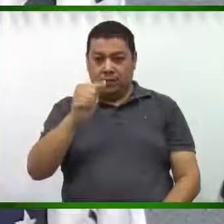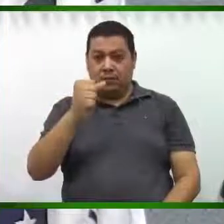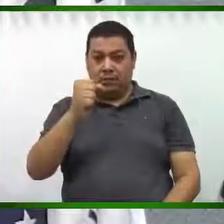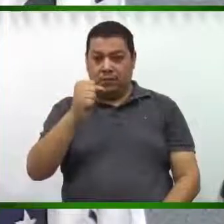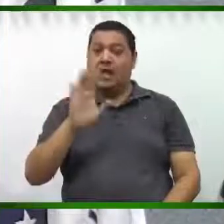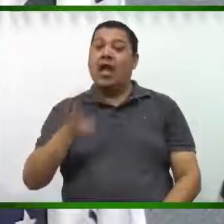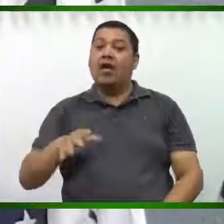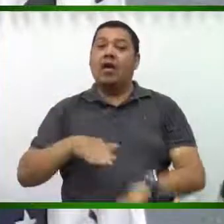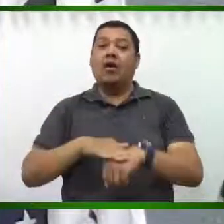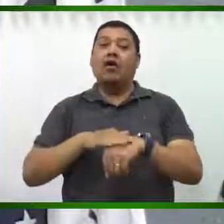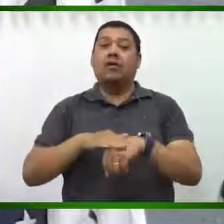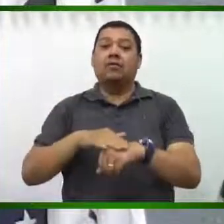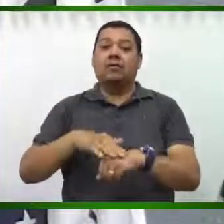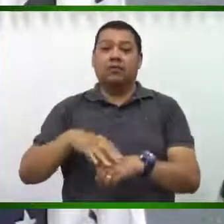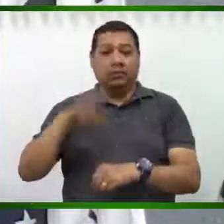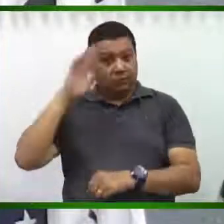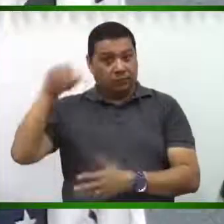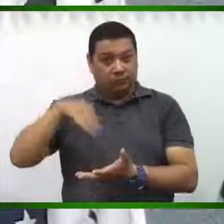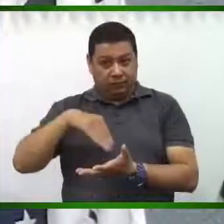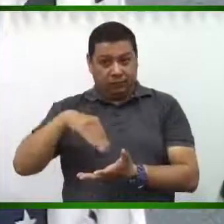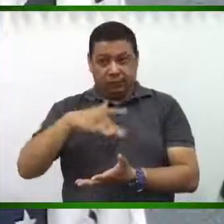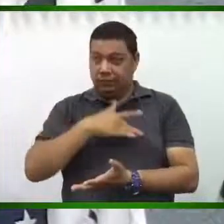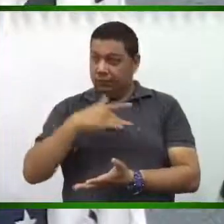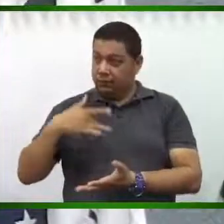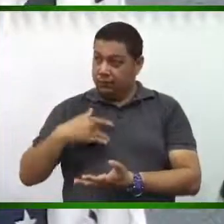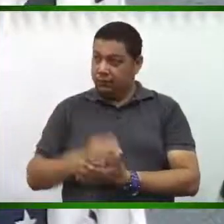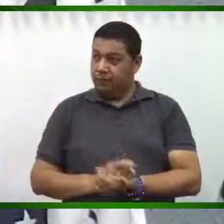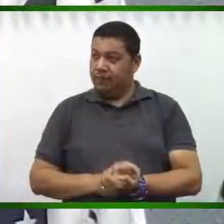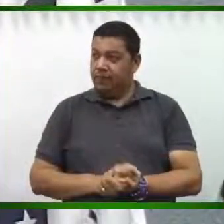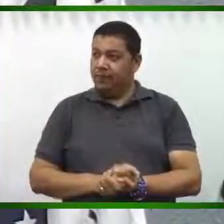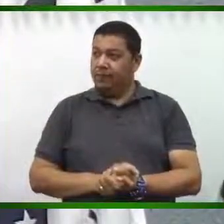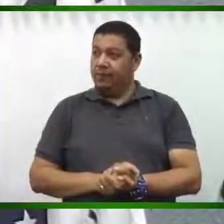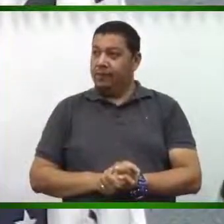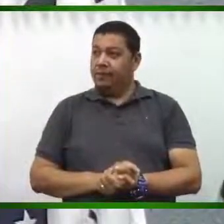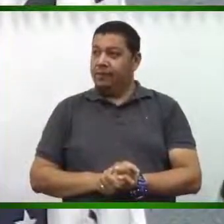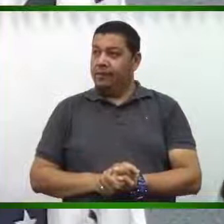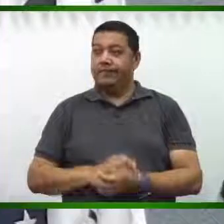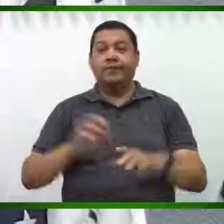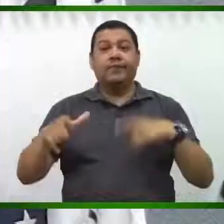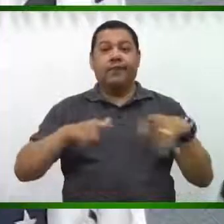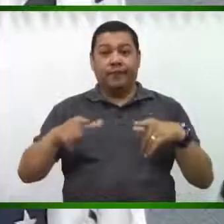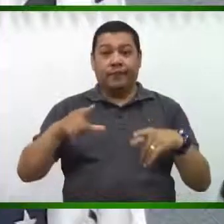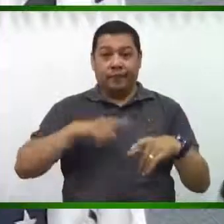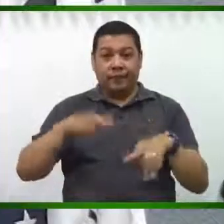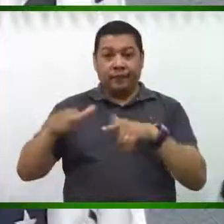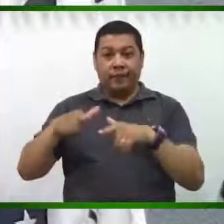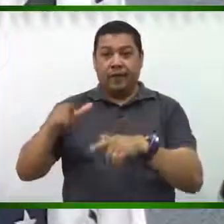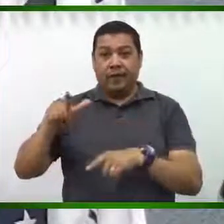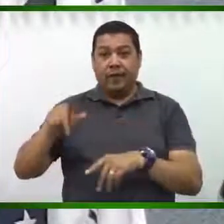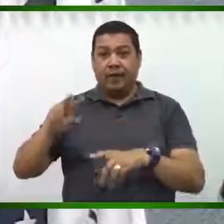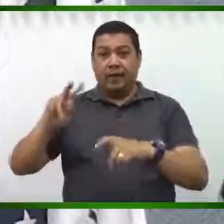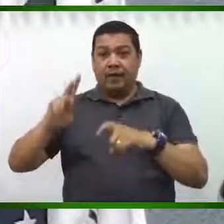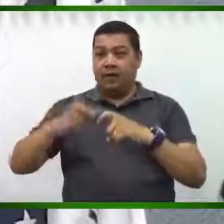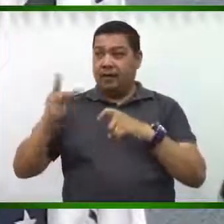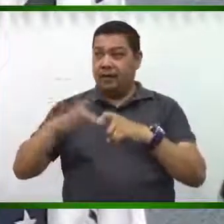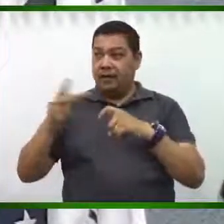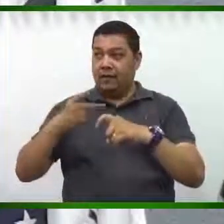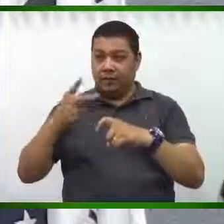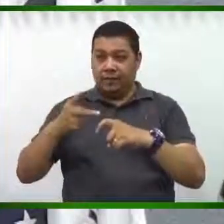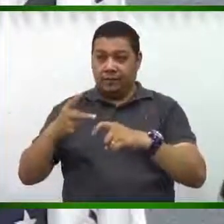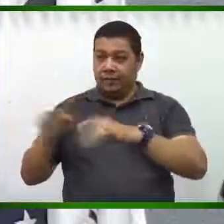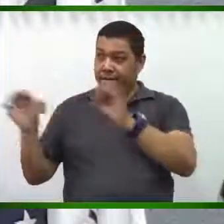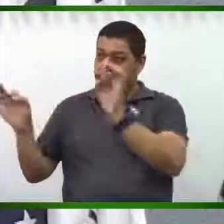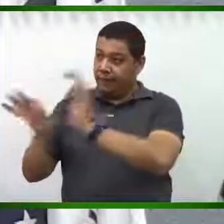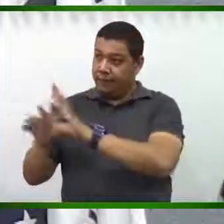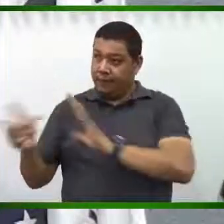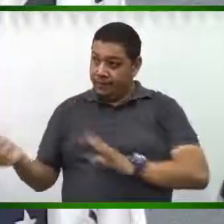saúde, que os servidores que estão lotados no Euro há de retornar para as